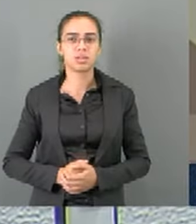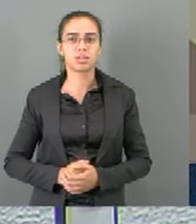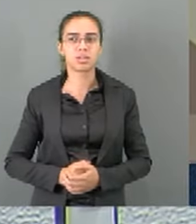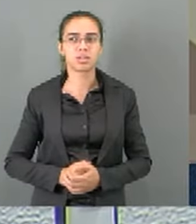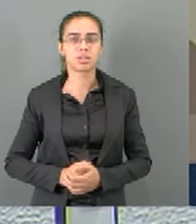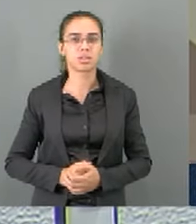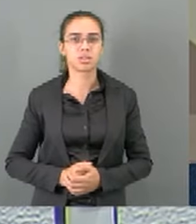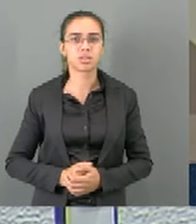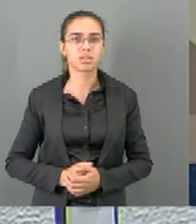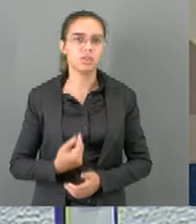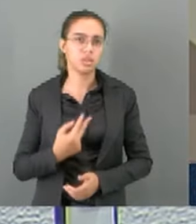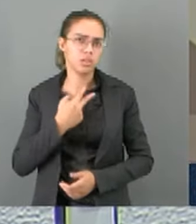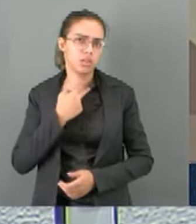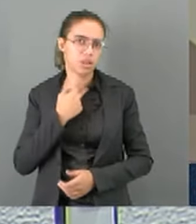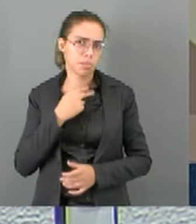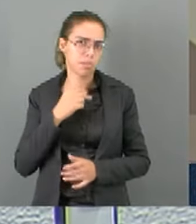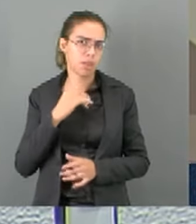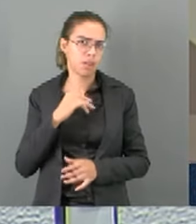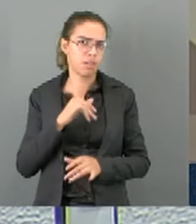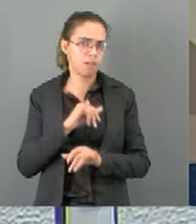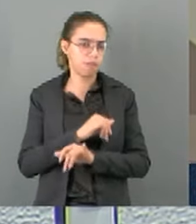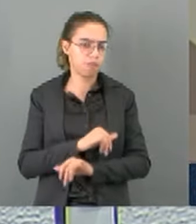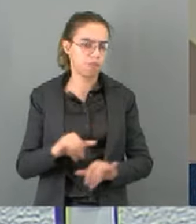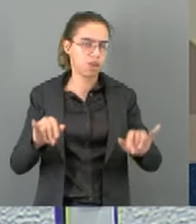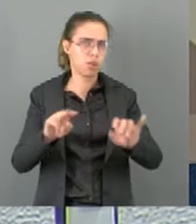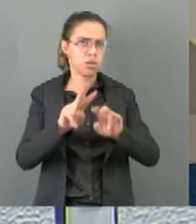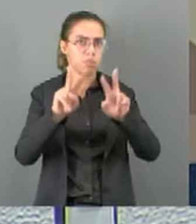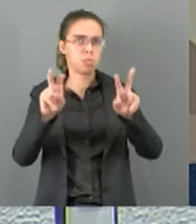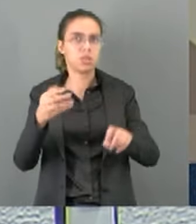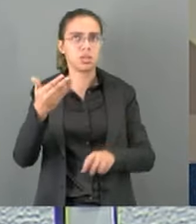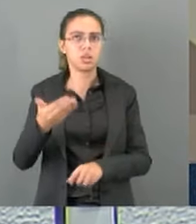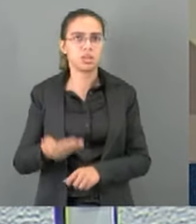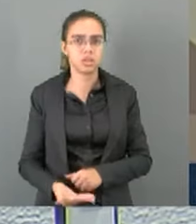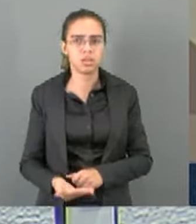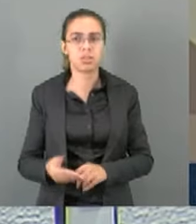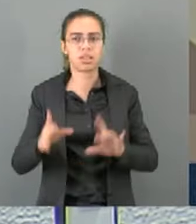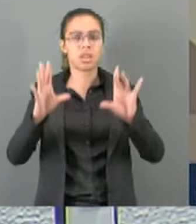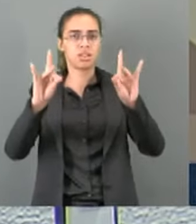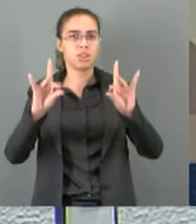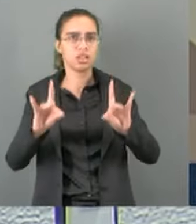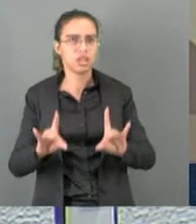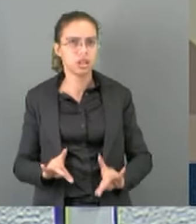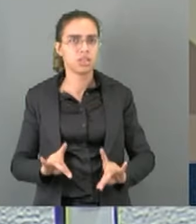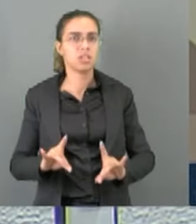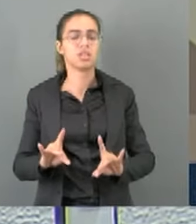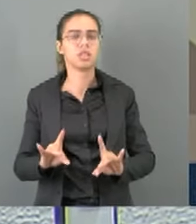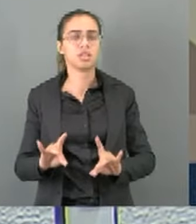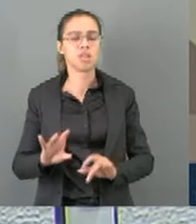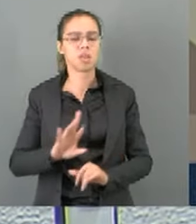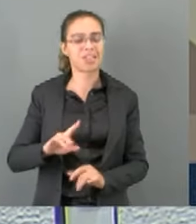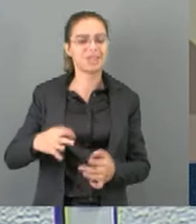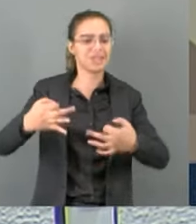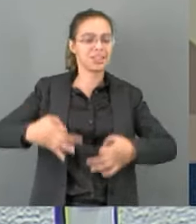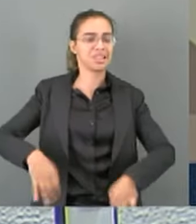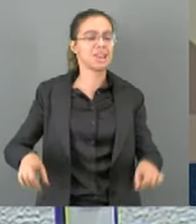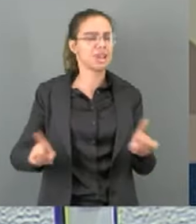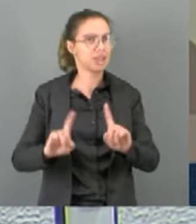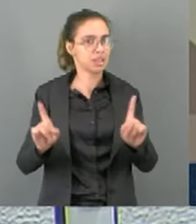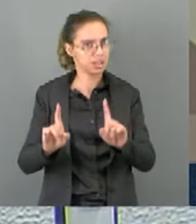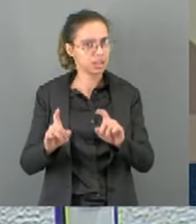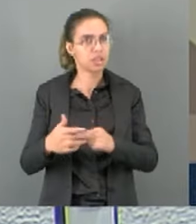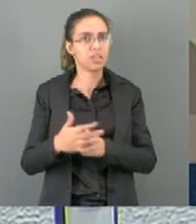Não posso lhe passar uma informação precisa, sob pena até de daqui a pouco passar detalhes que não são os mais corretos, né?